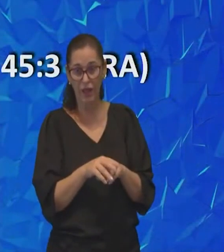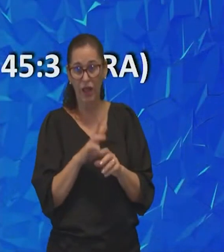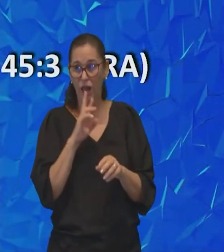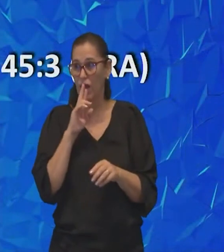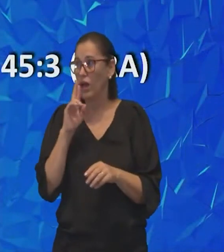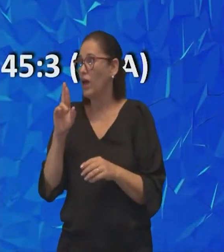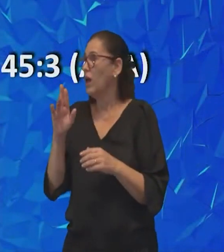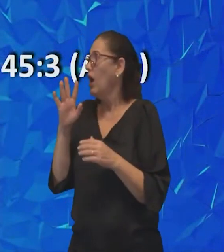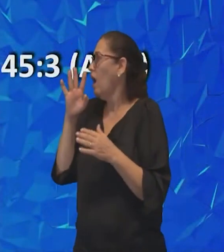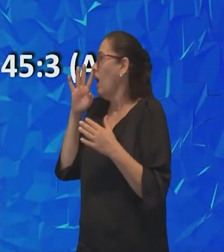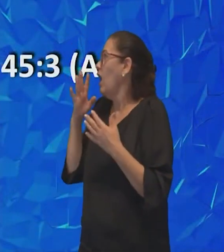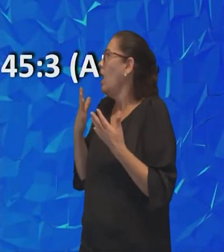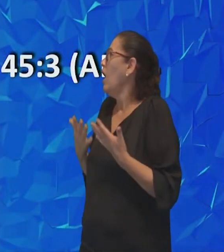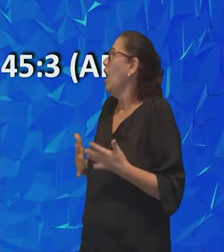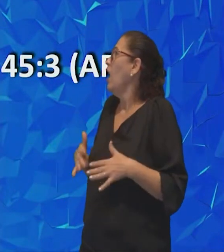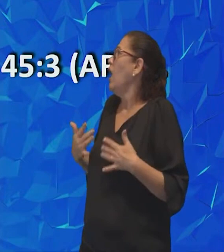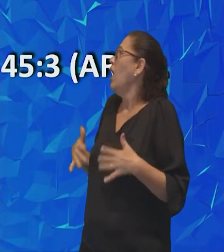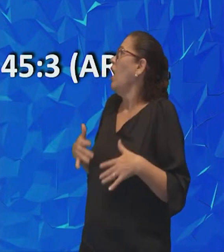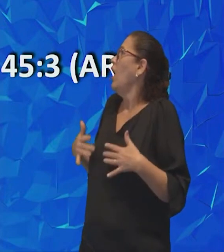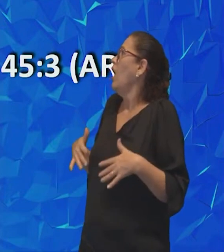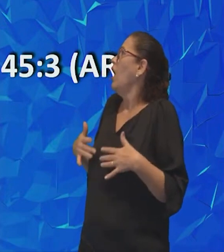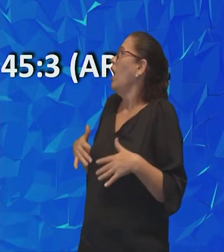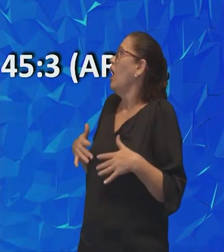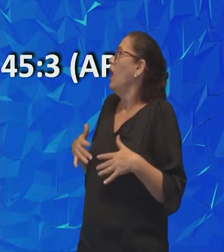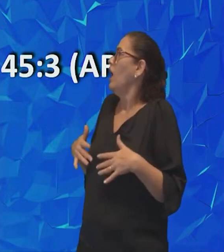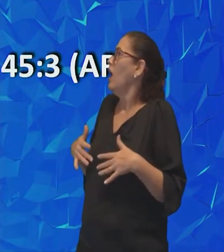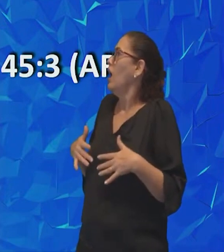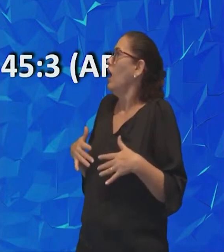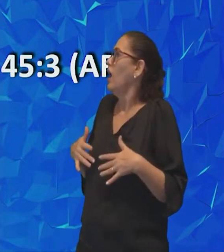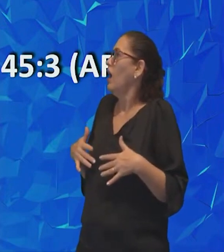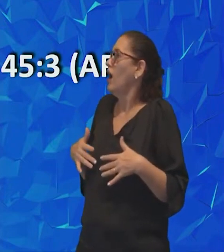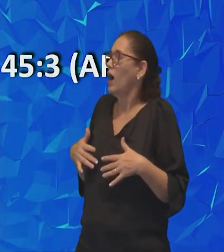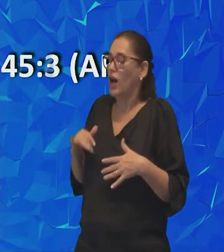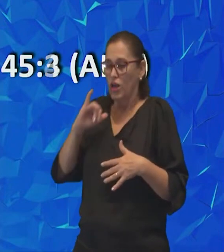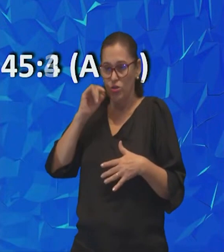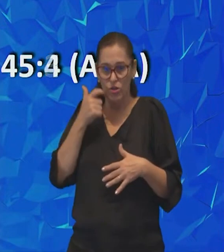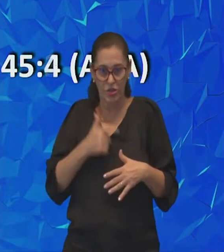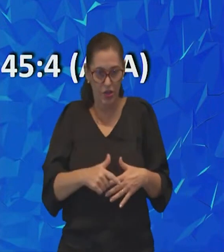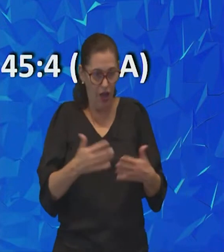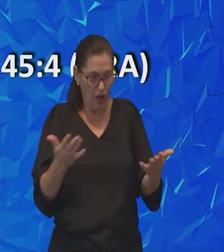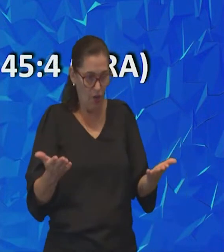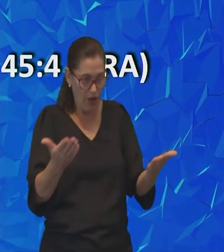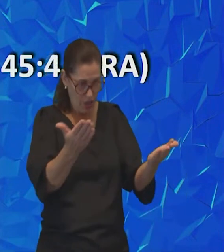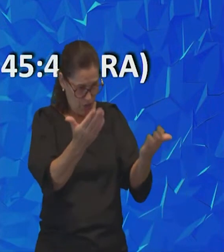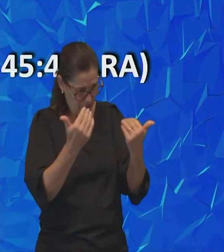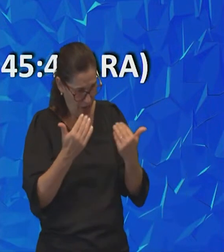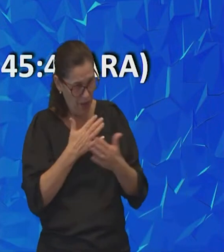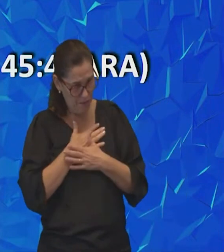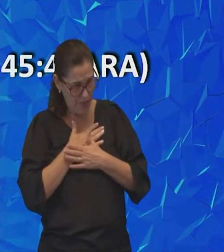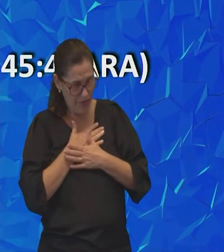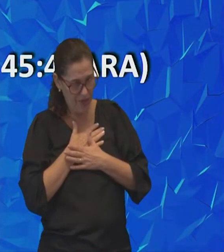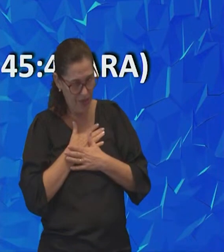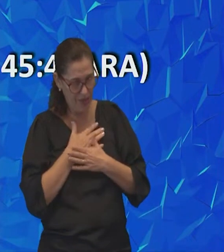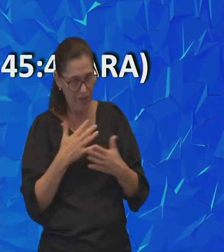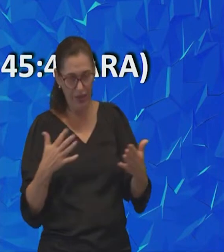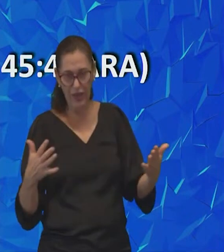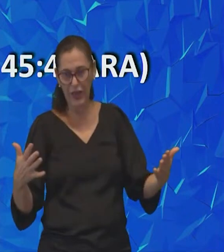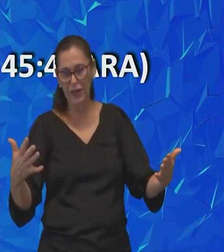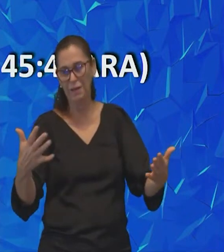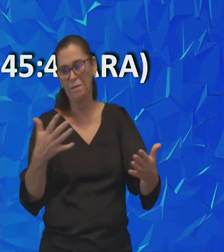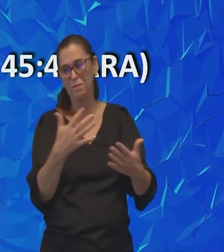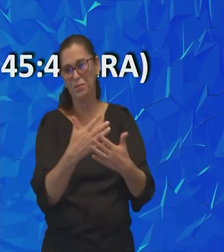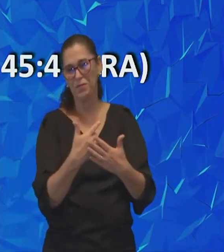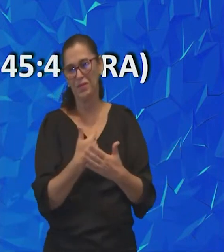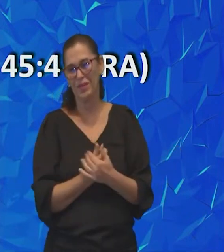porque ficaram atemorizados perante ele. Disse José a seus irmãos: agora chegai-vos a mim. E chegaram-se. Então